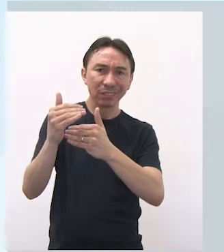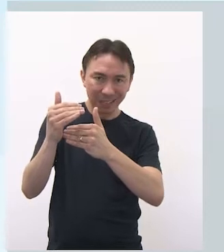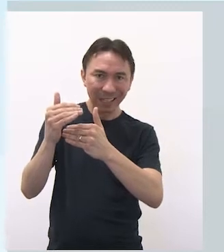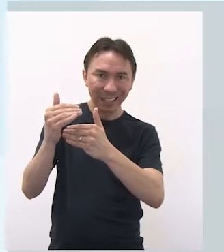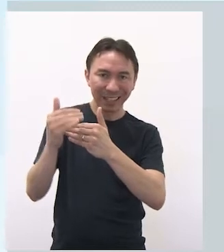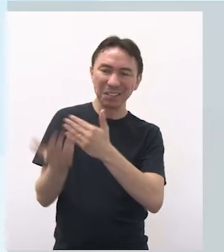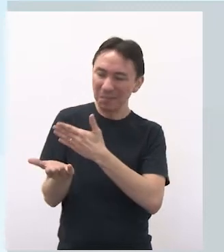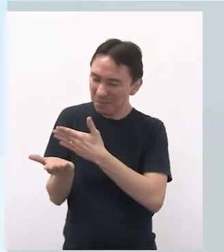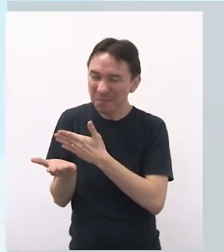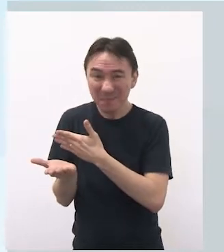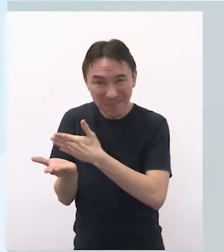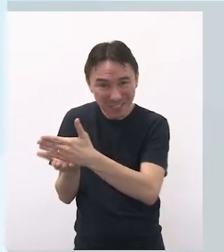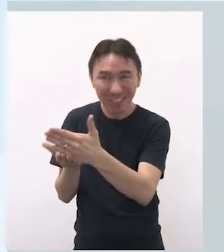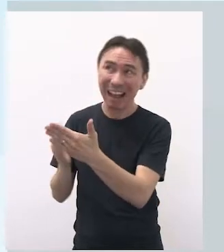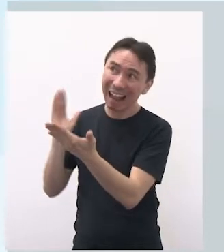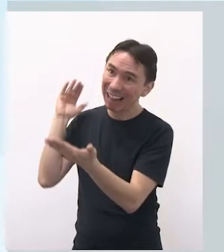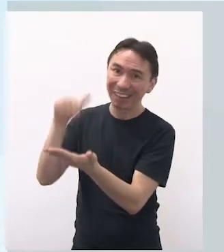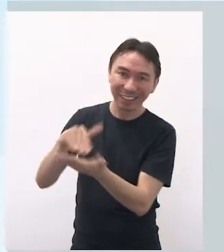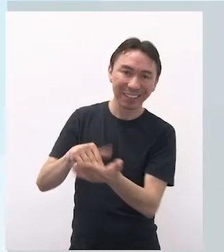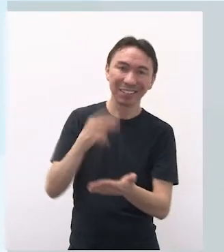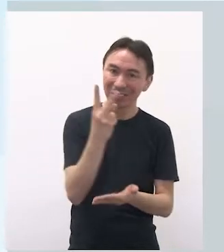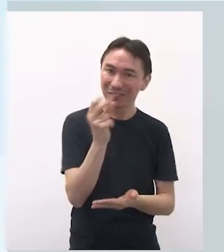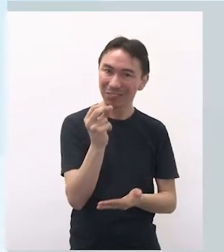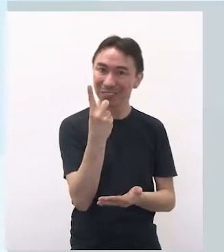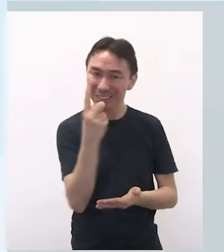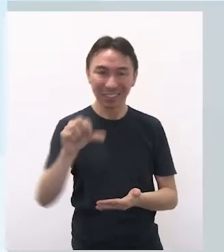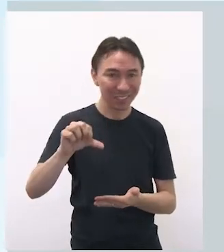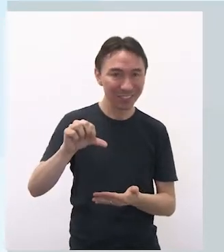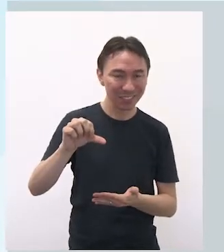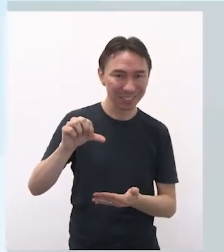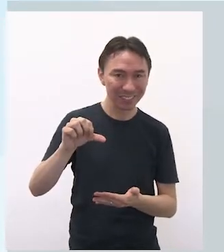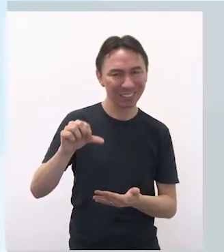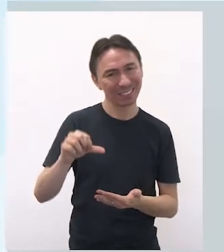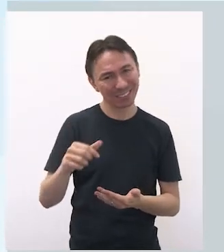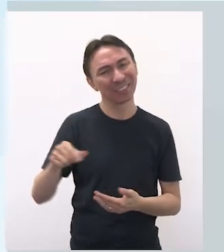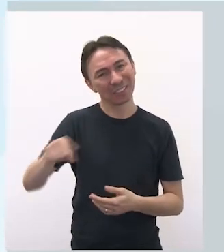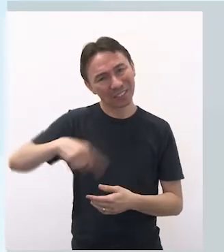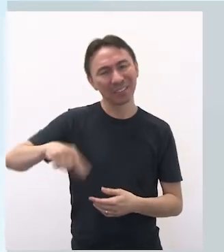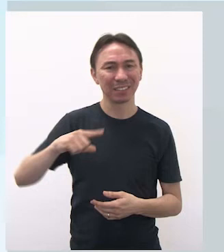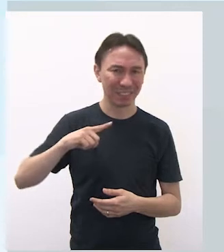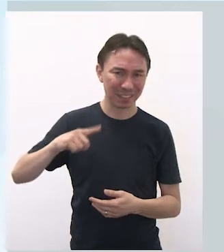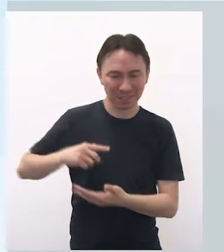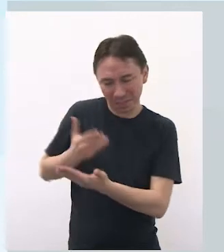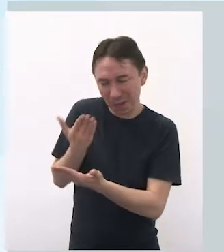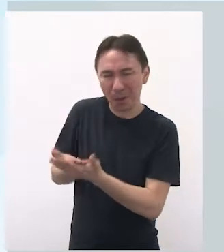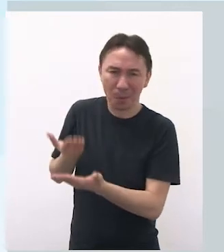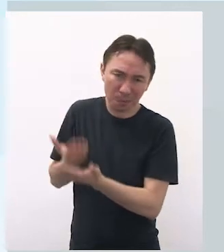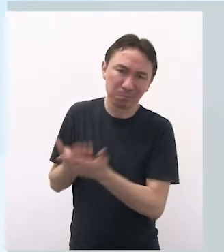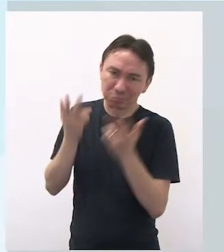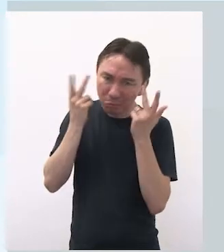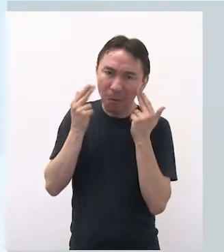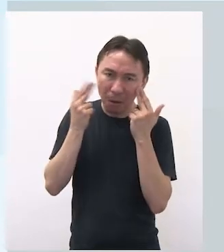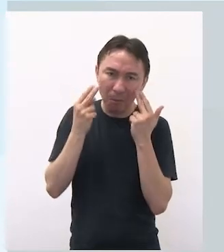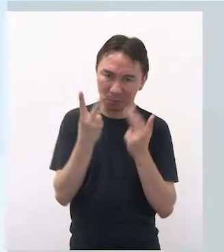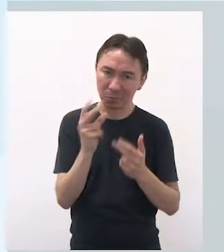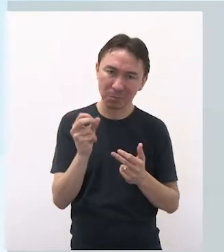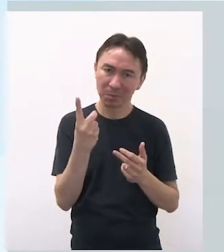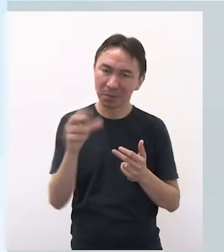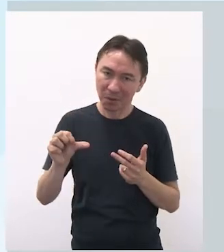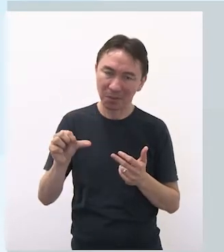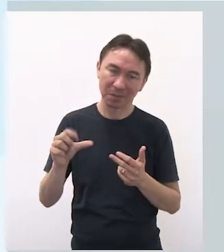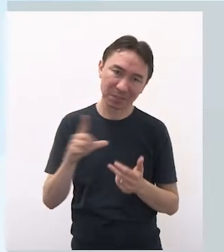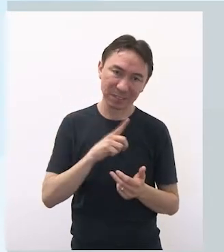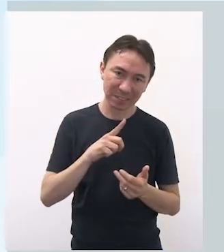o último ano da avaliação e o ano que a gente teve as aulas ditas como normais. Essas avaliações, elas